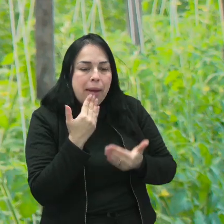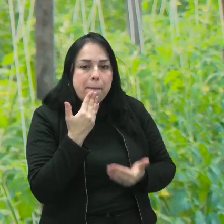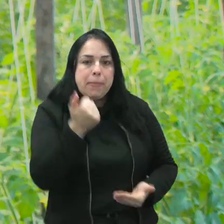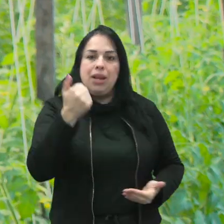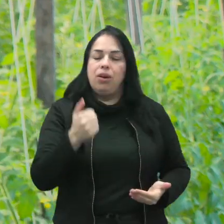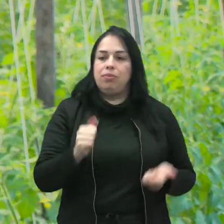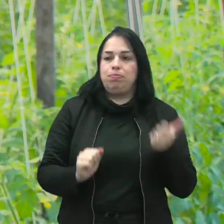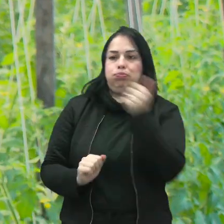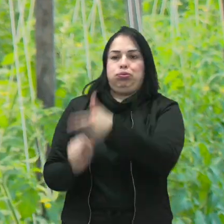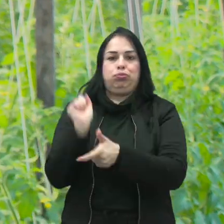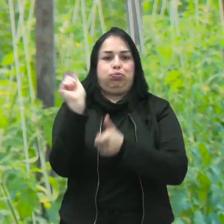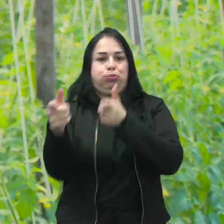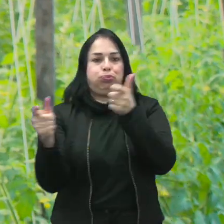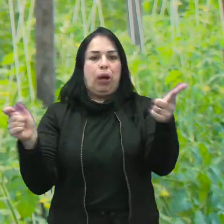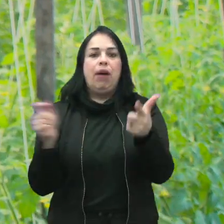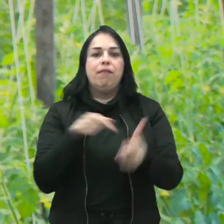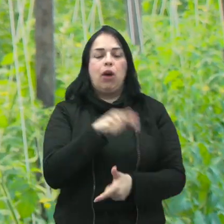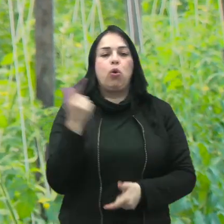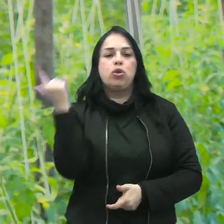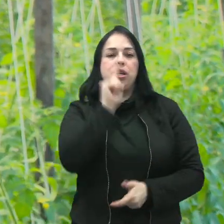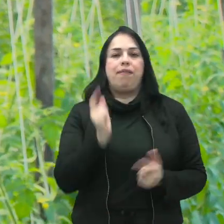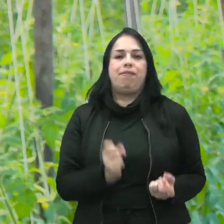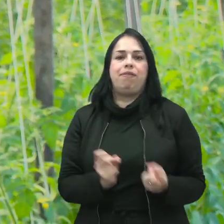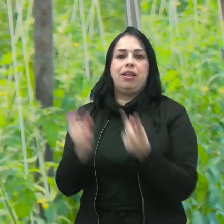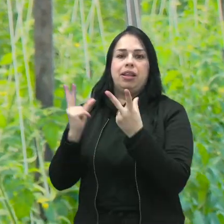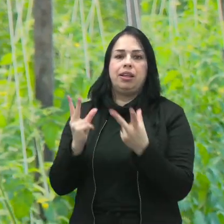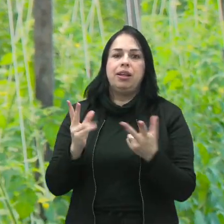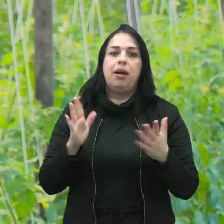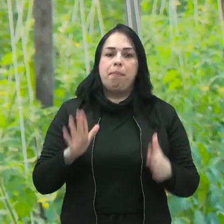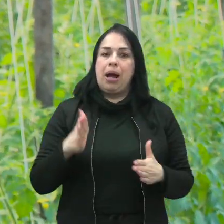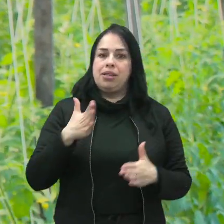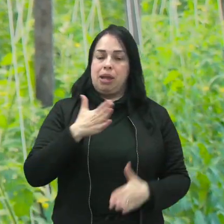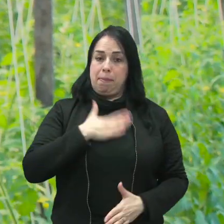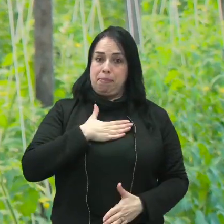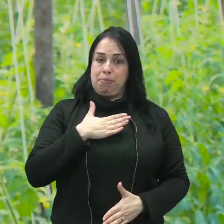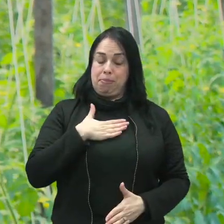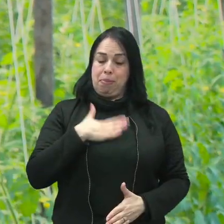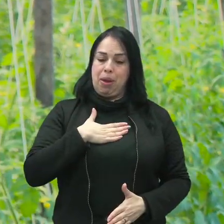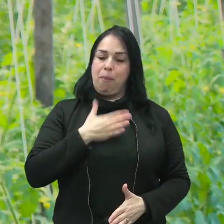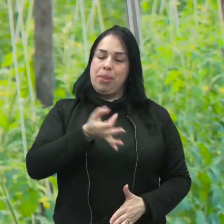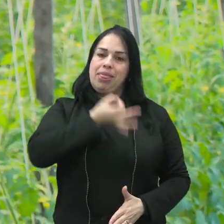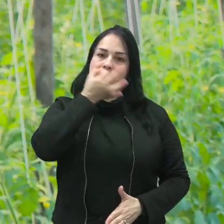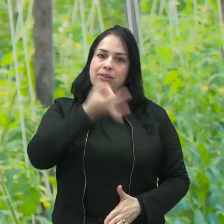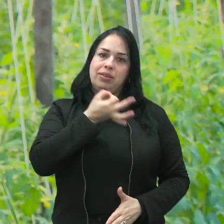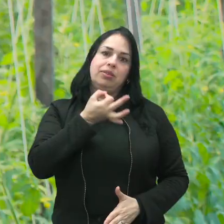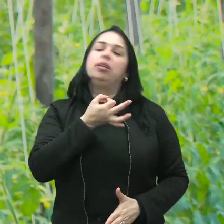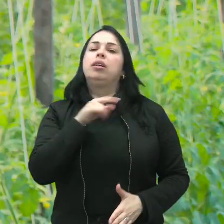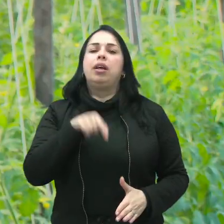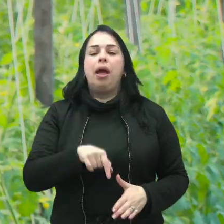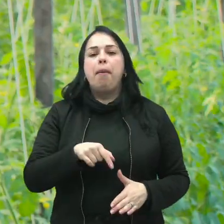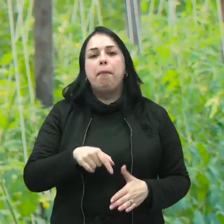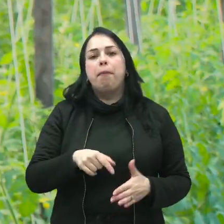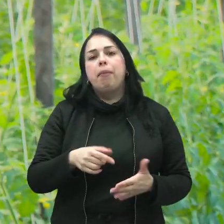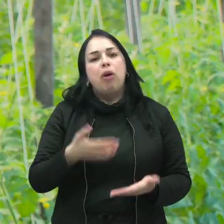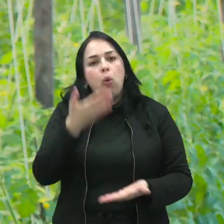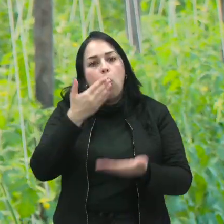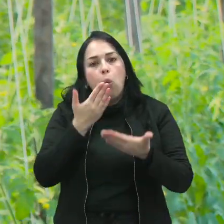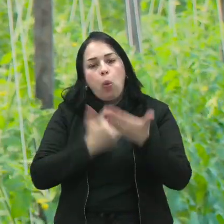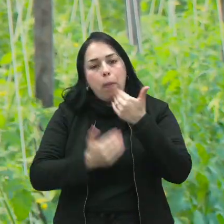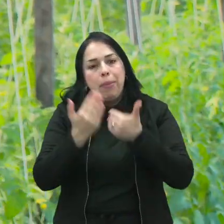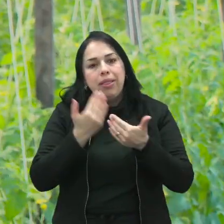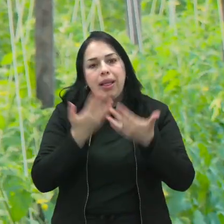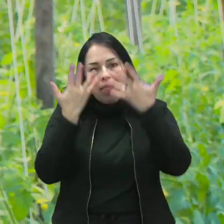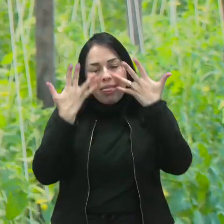produto melhor que os outros, sempre vai conseguir o mercado. E a minha diferença aqui é que é produto